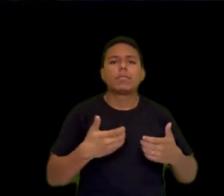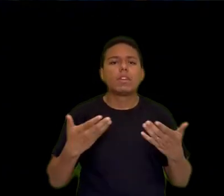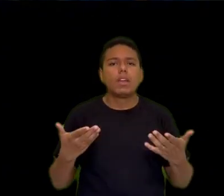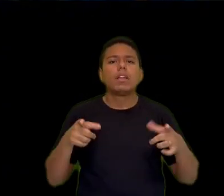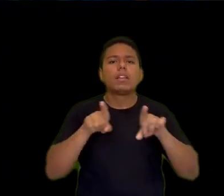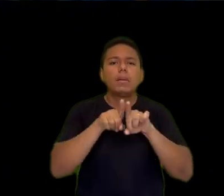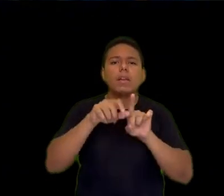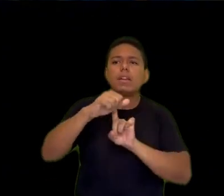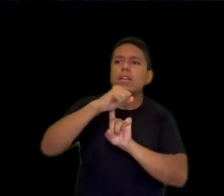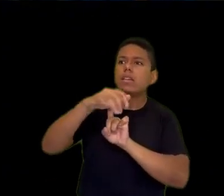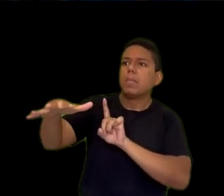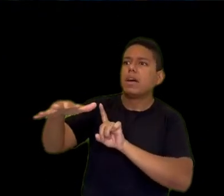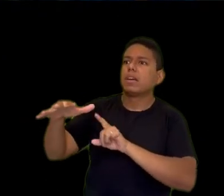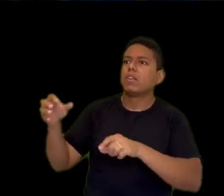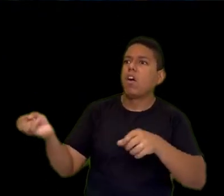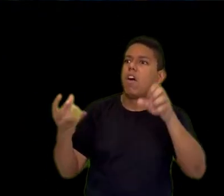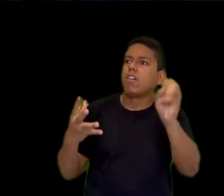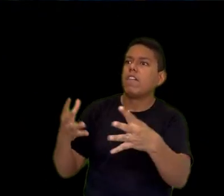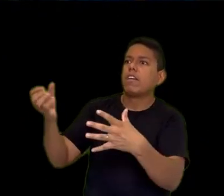contemporânea.